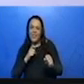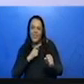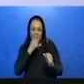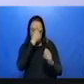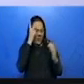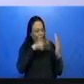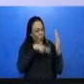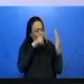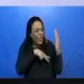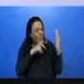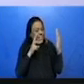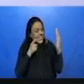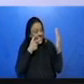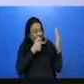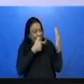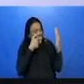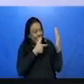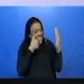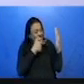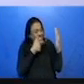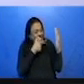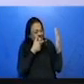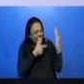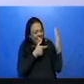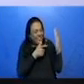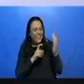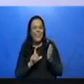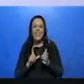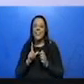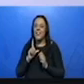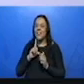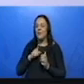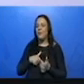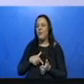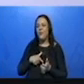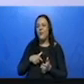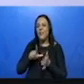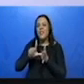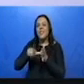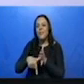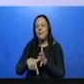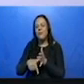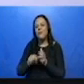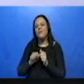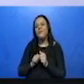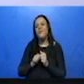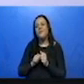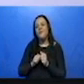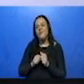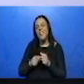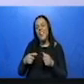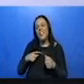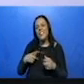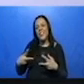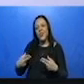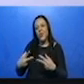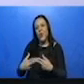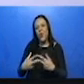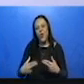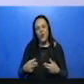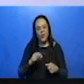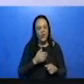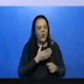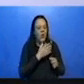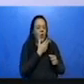aquelas melhores horas, ele enrola, ele vai lá para outro canto, ele volta, né? Faz alguns cortes, interrupções, ele